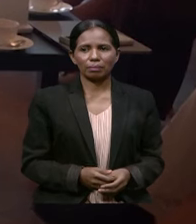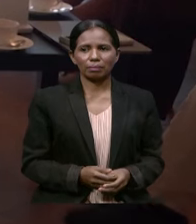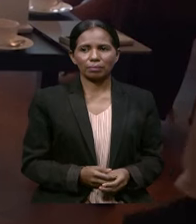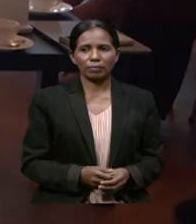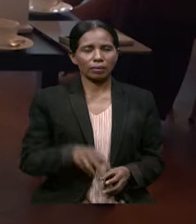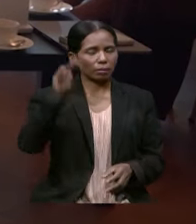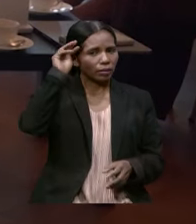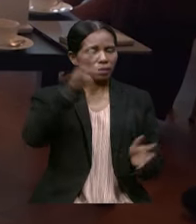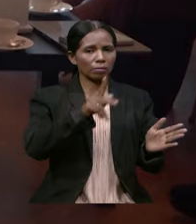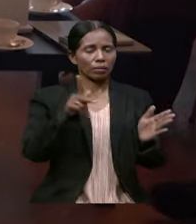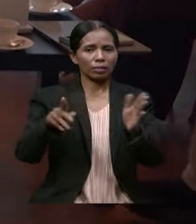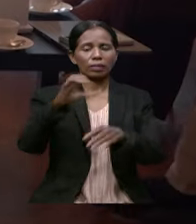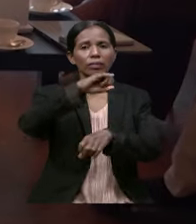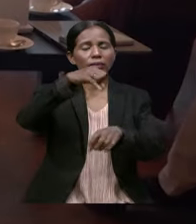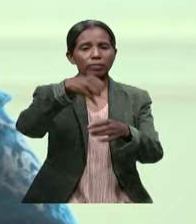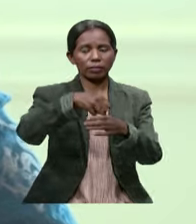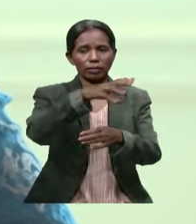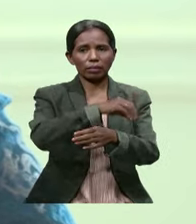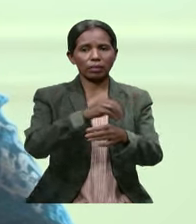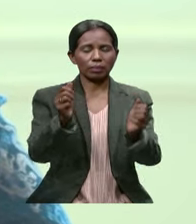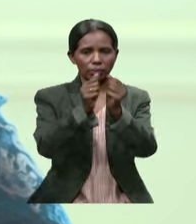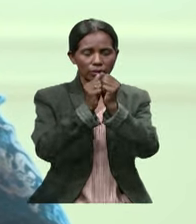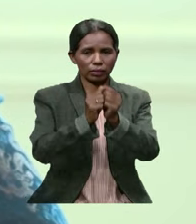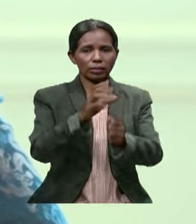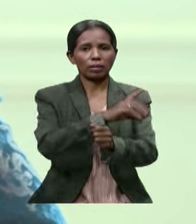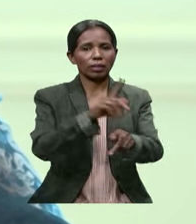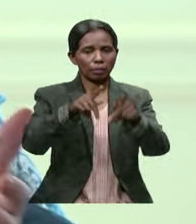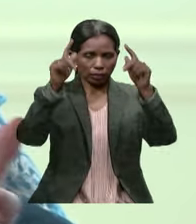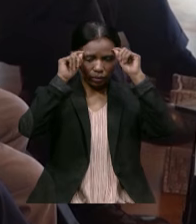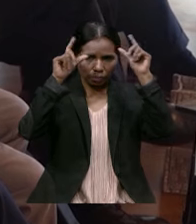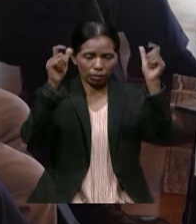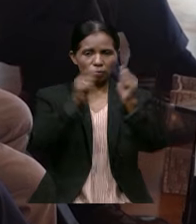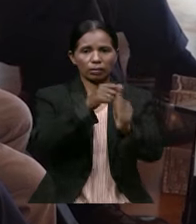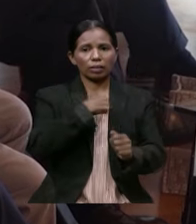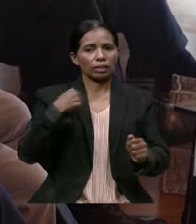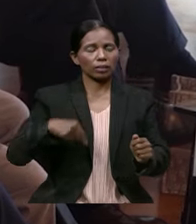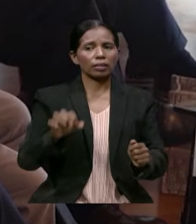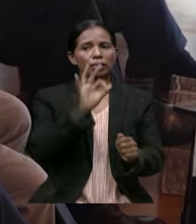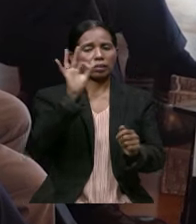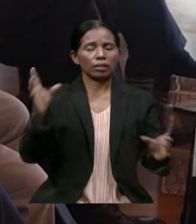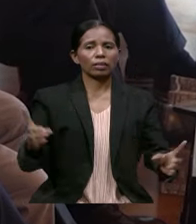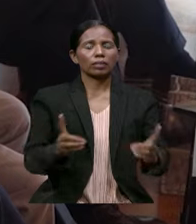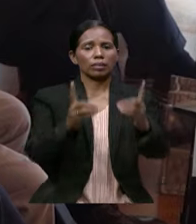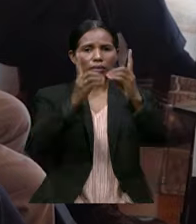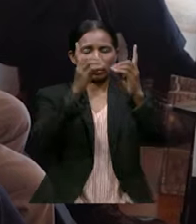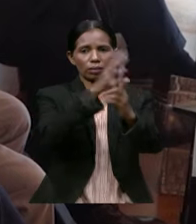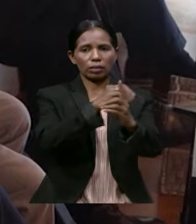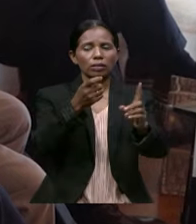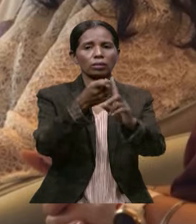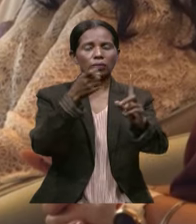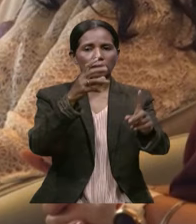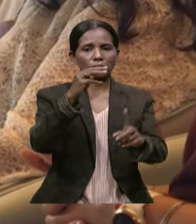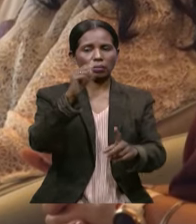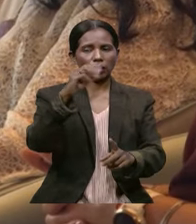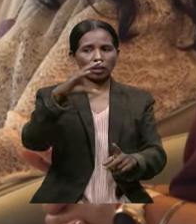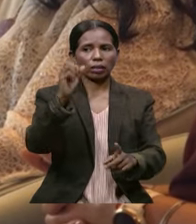Ministro Planeamento no Investimento Estratégico, junto com o diplomata Timorón e a China. E a sexta, né, a Sorumalo, o investidor, Cira Uxi Macau,